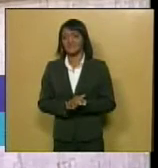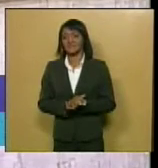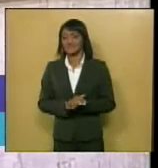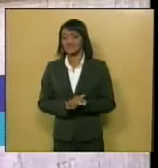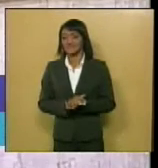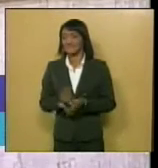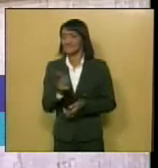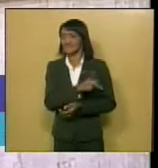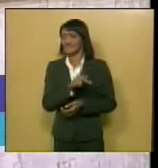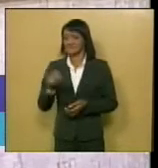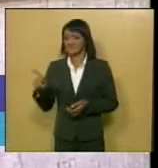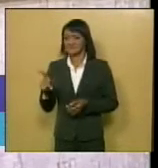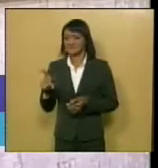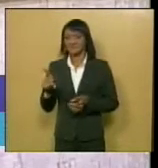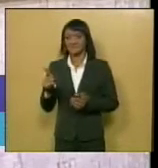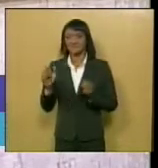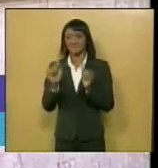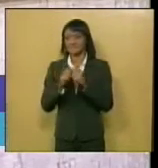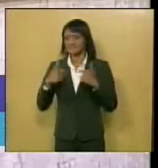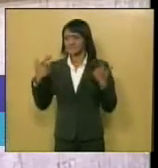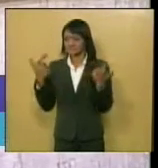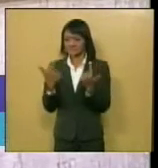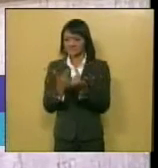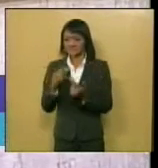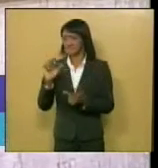O presidente da Câmara de Vereadores, Zé Roberto, presente.